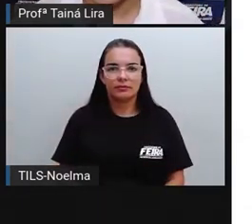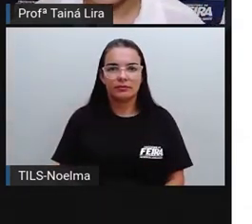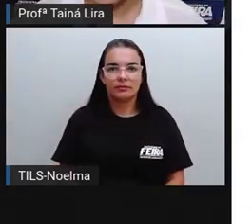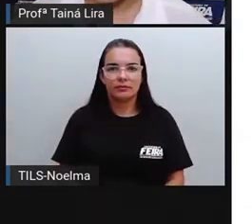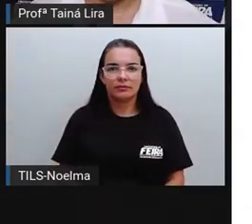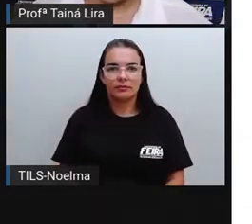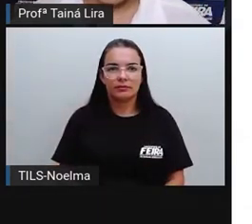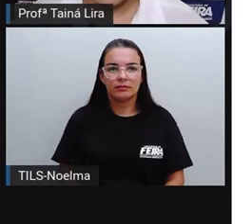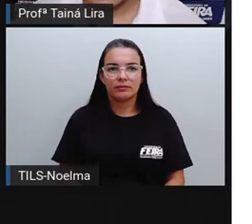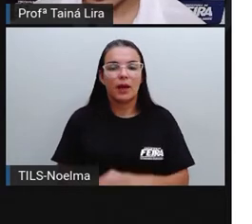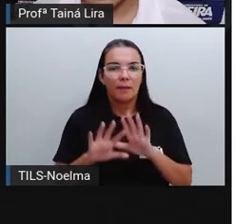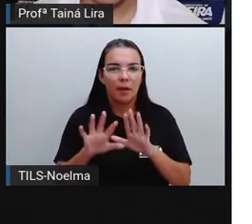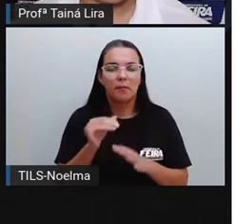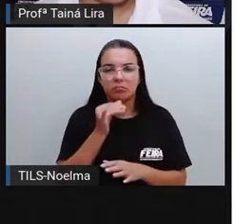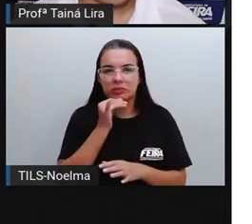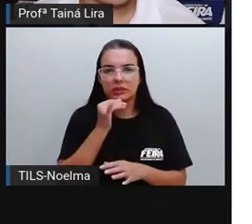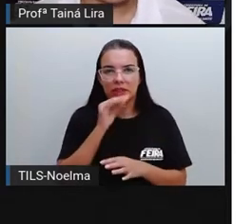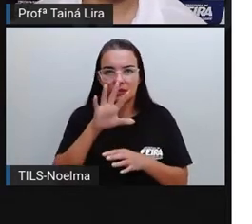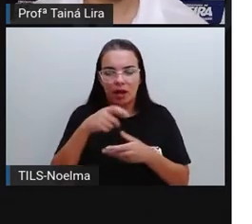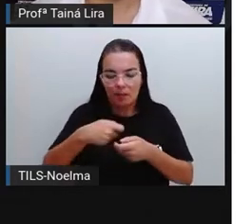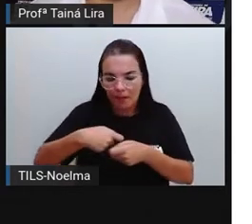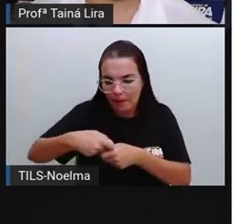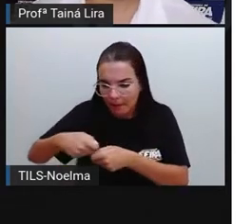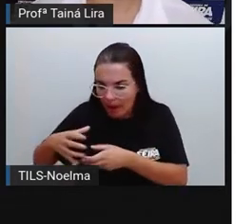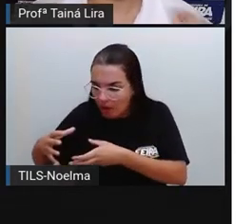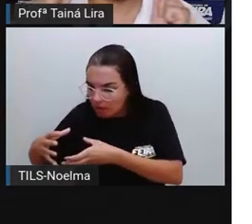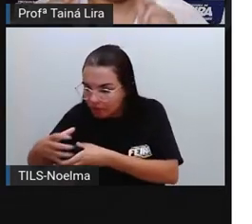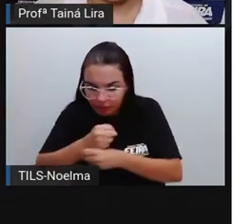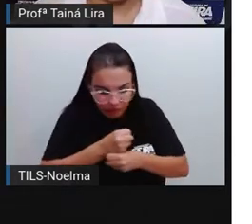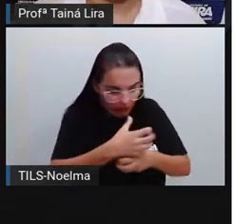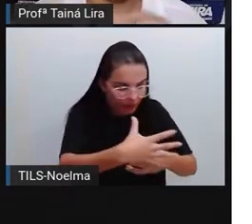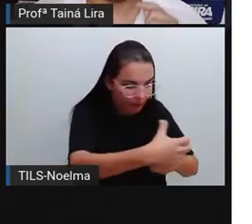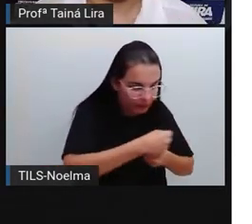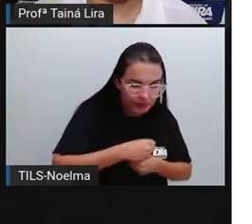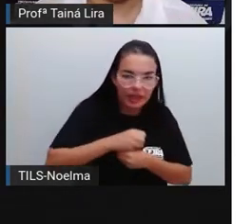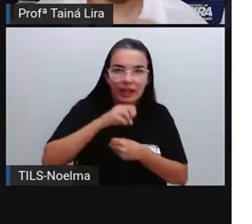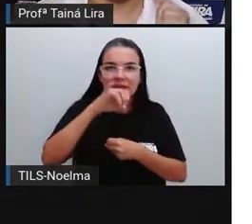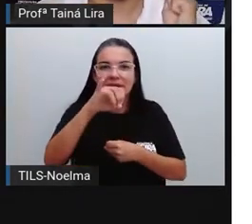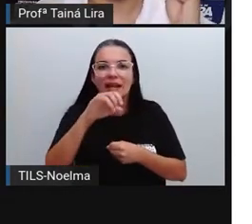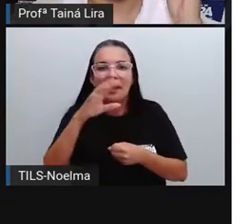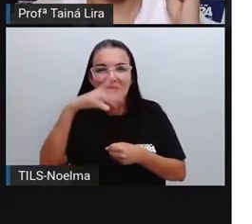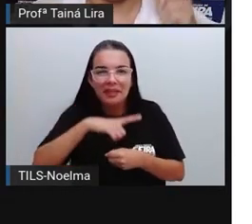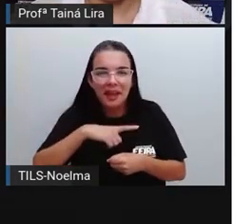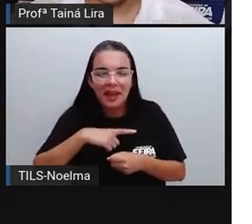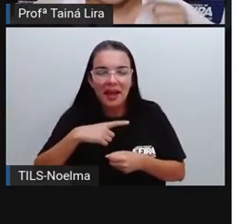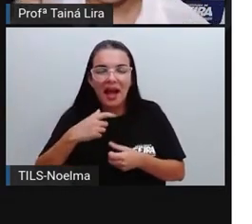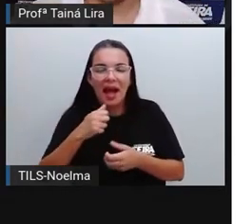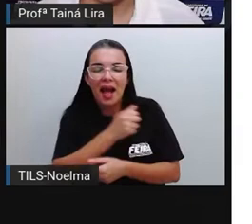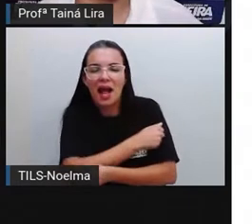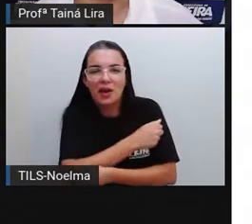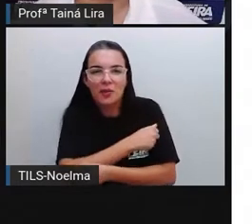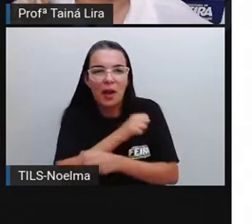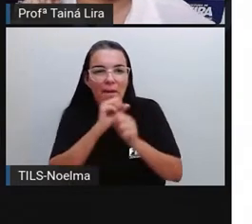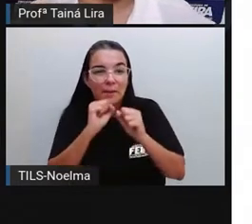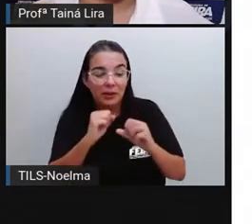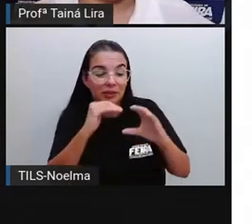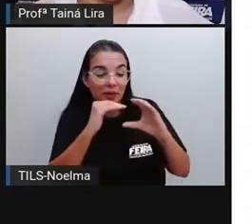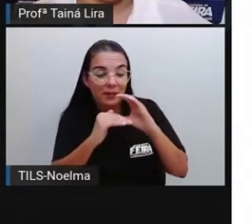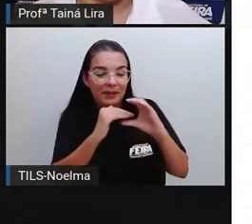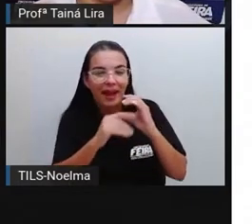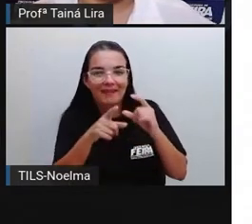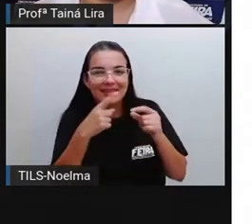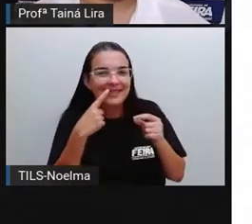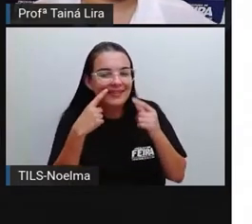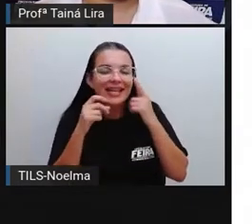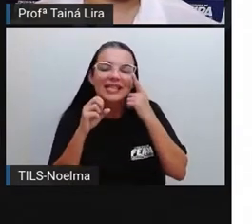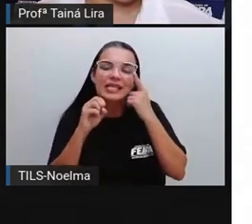assim, Pro? Por exemplo, no Rouba Monte. Se tiver algum aluno aí que sabe jogar Rouba Monte, comenta aqui embaixo.